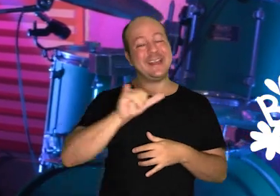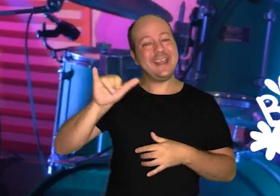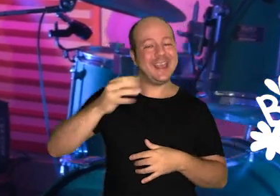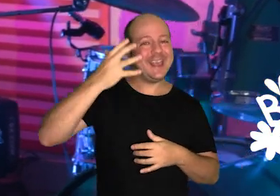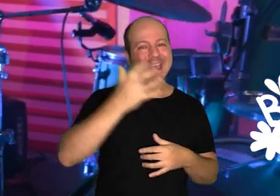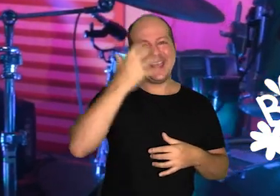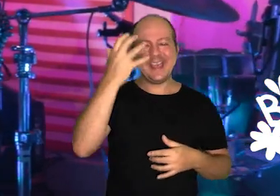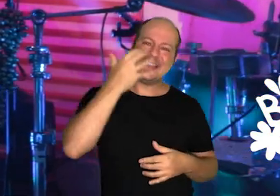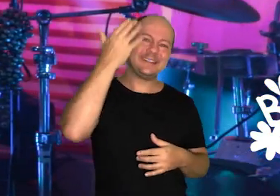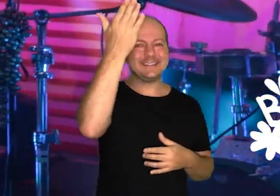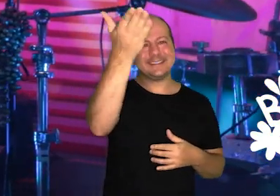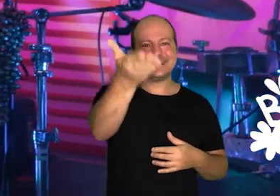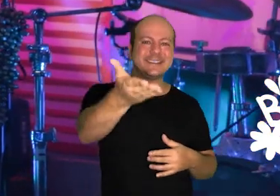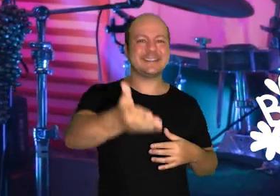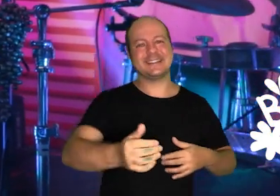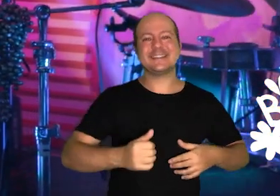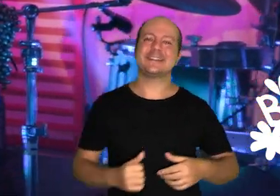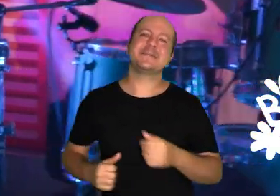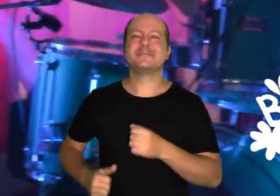com vocês.